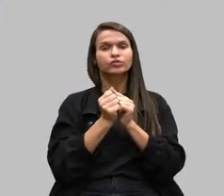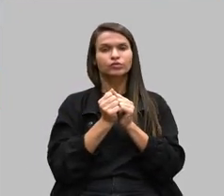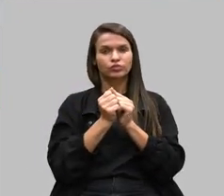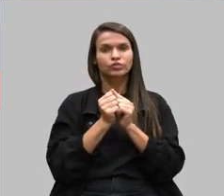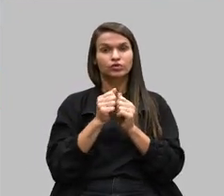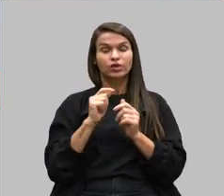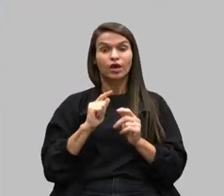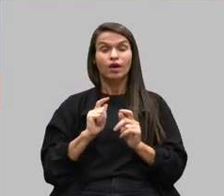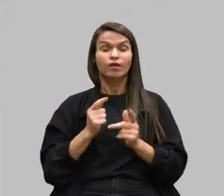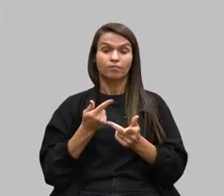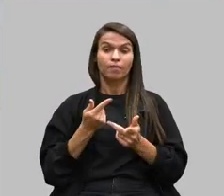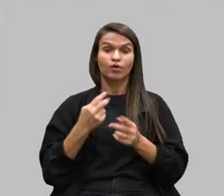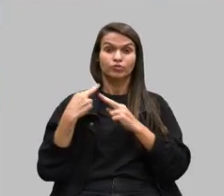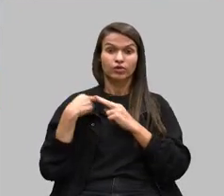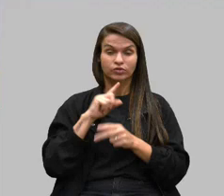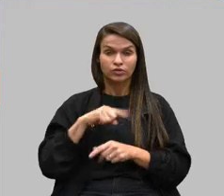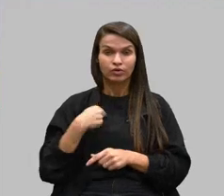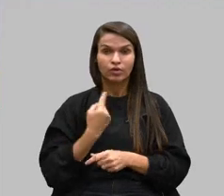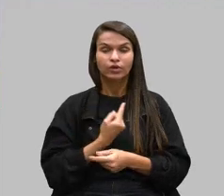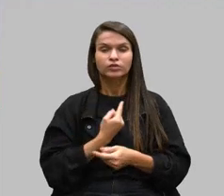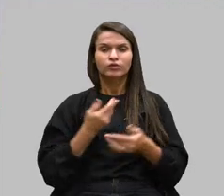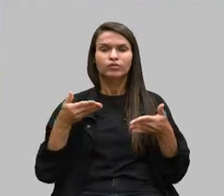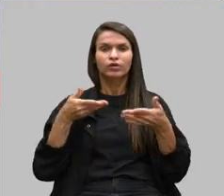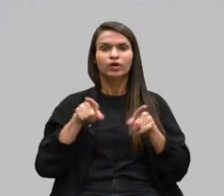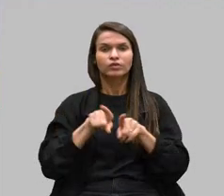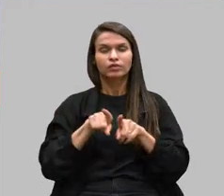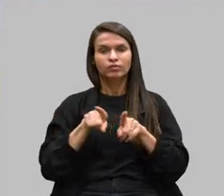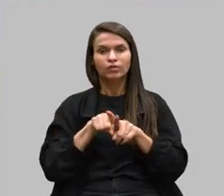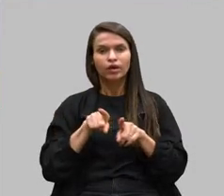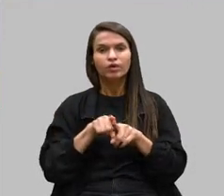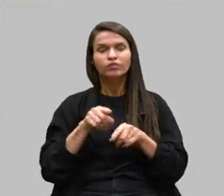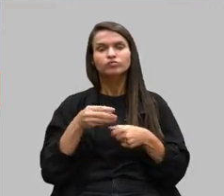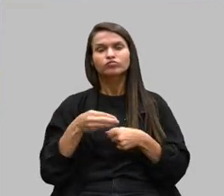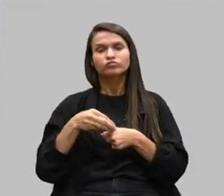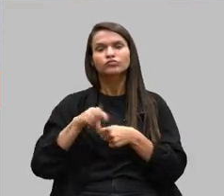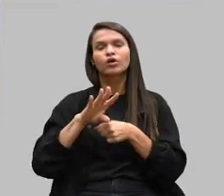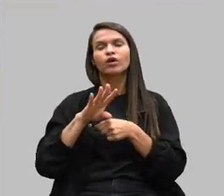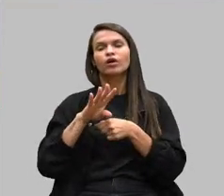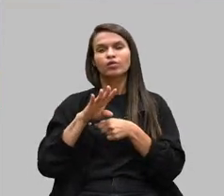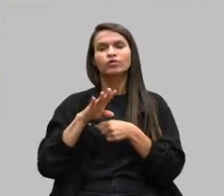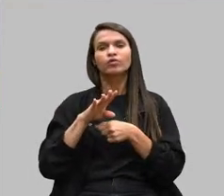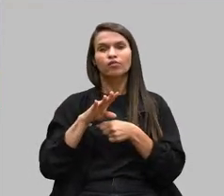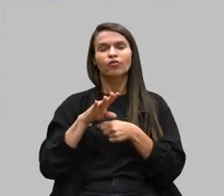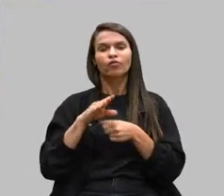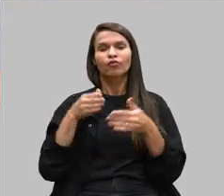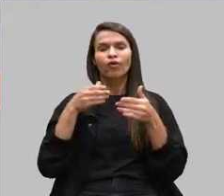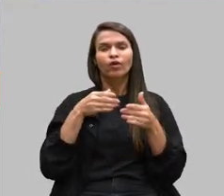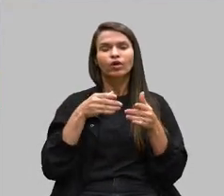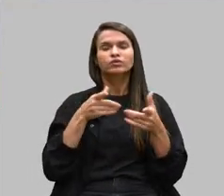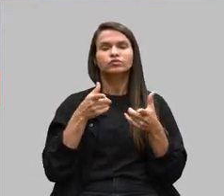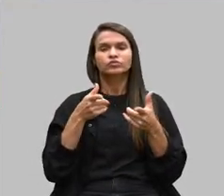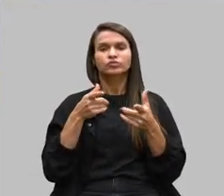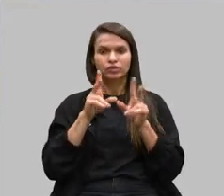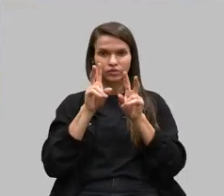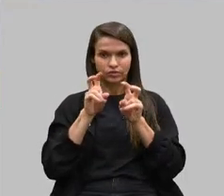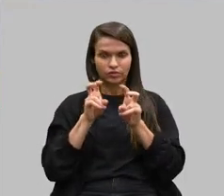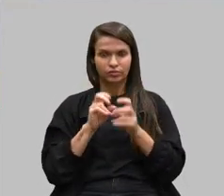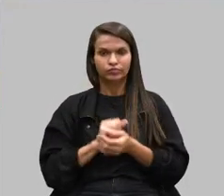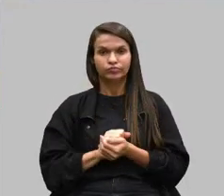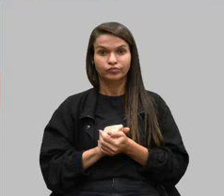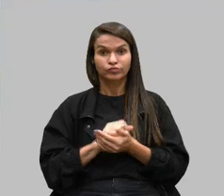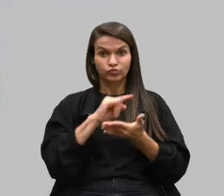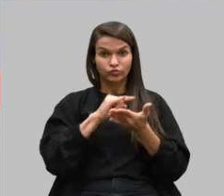nossa competência mitigar e trazer realmente endereçamentos que sejam pertinentes a esse caso e no contrato da